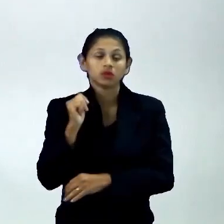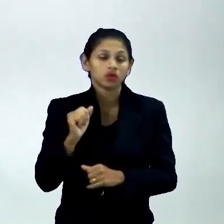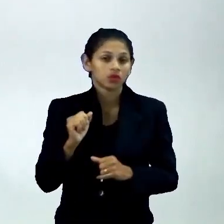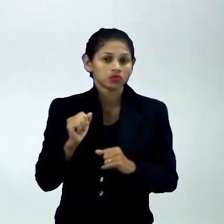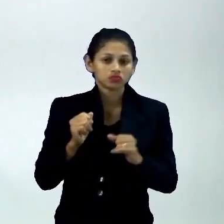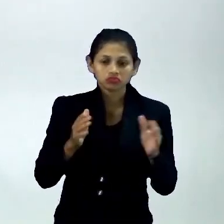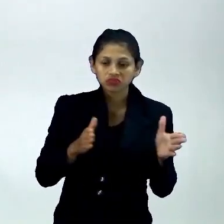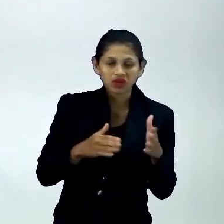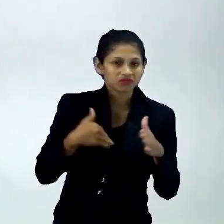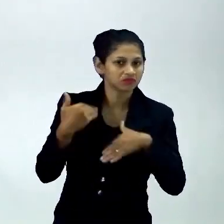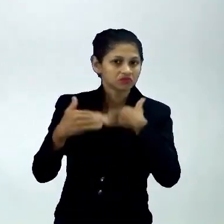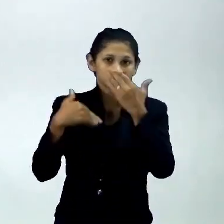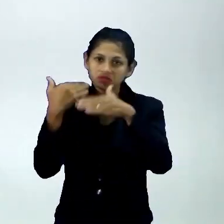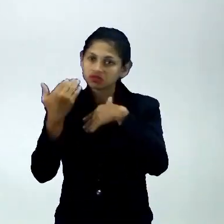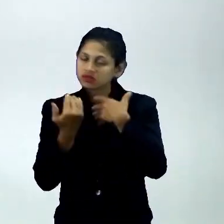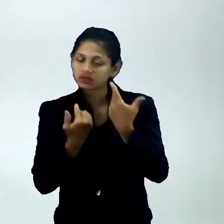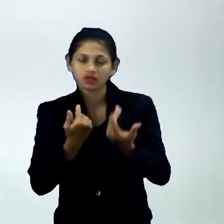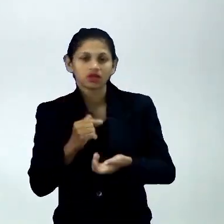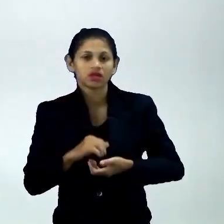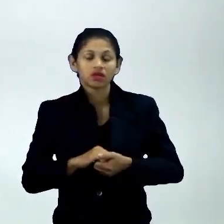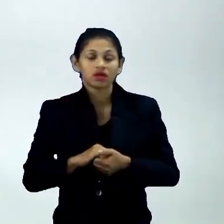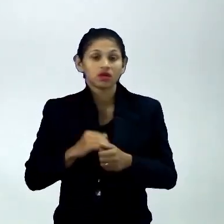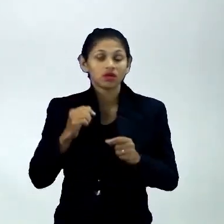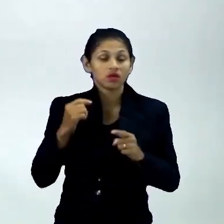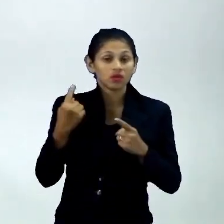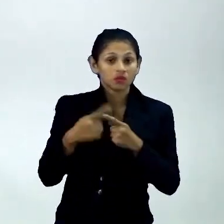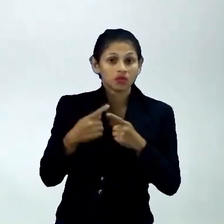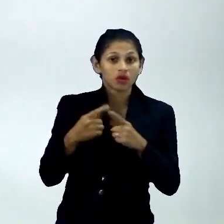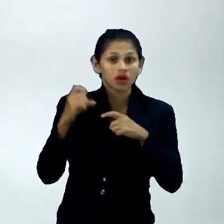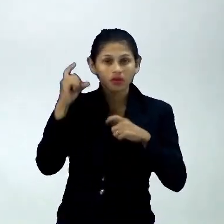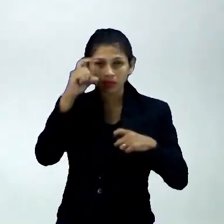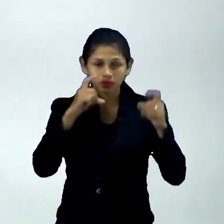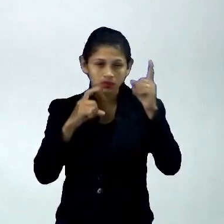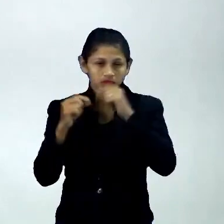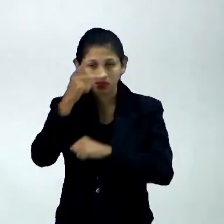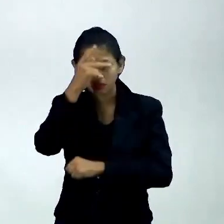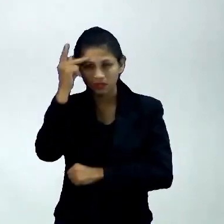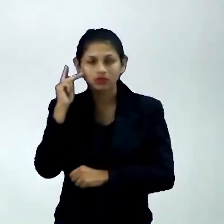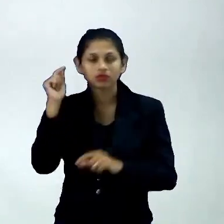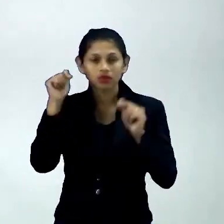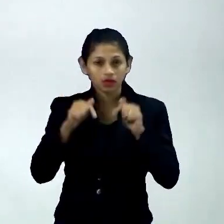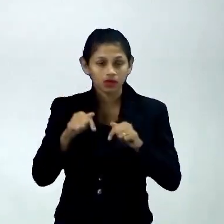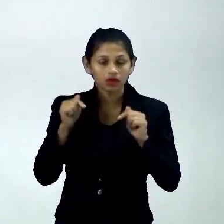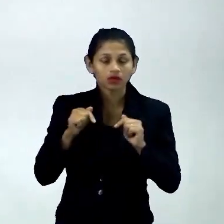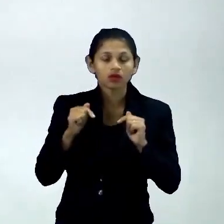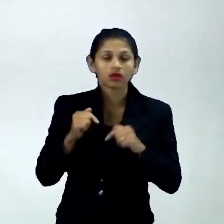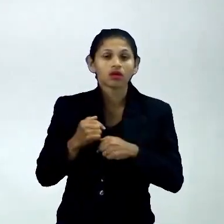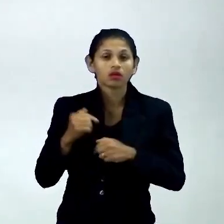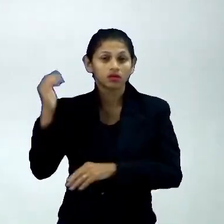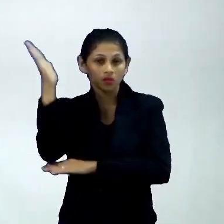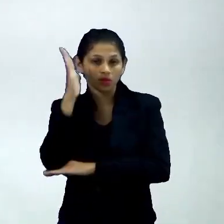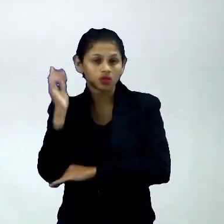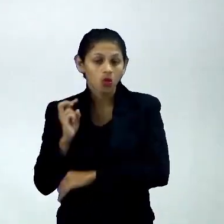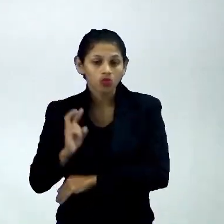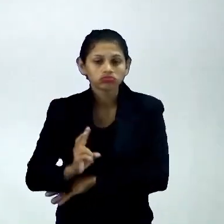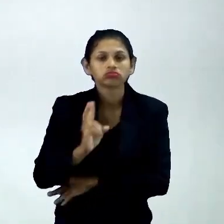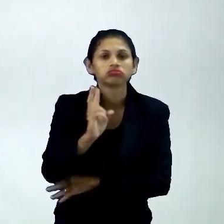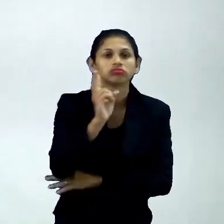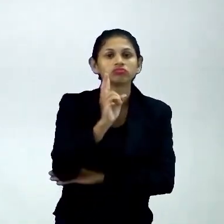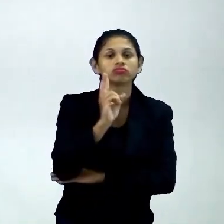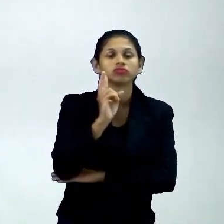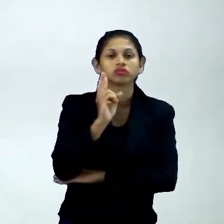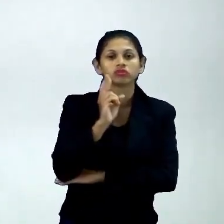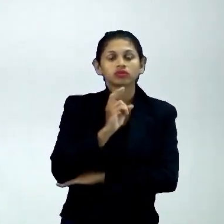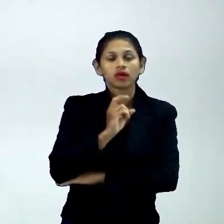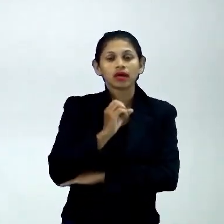a preocupação das pessoas aqui era de que ele continuasse sendo um país agroexportador, que a indústria não,